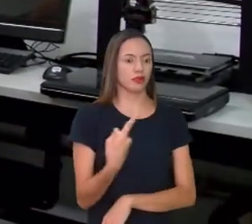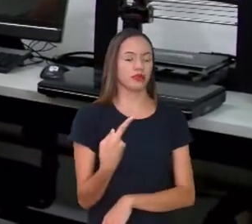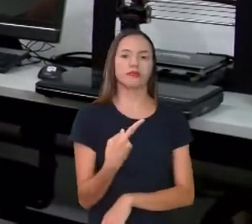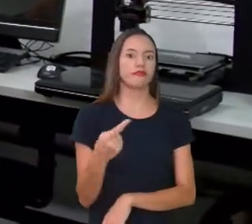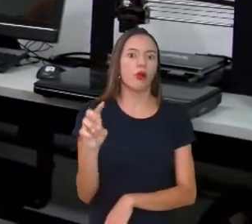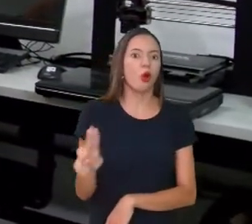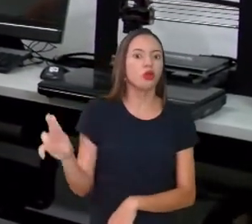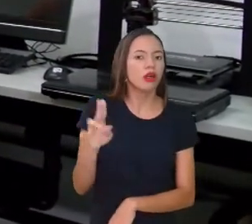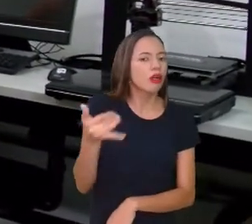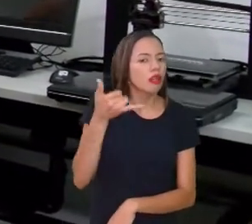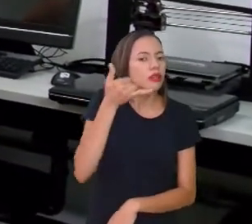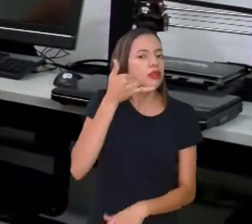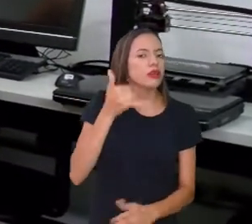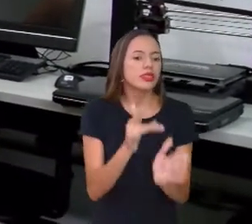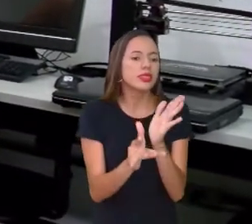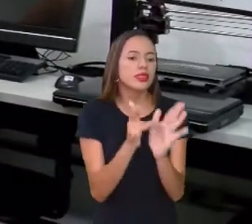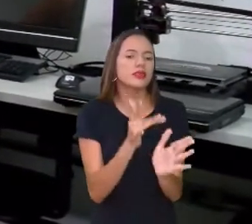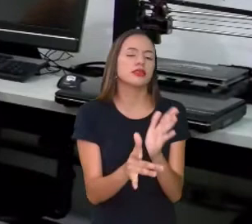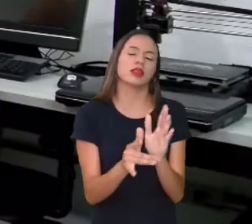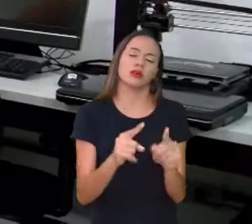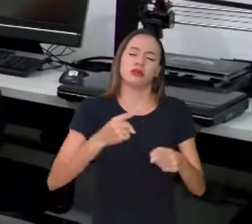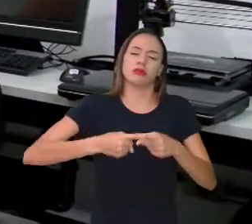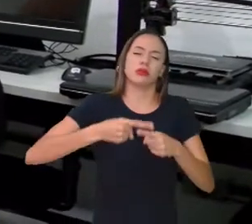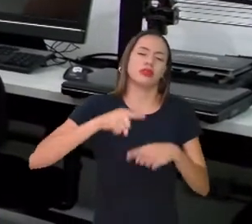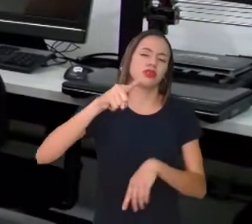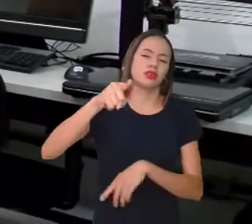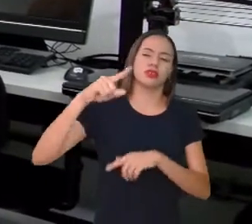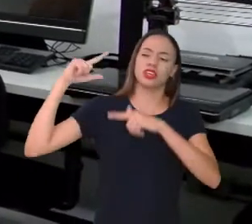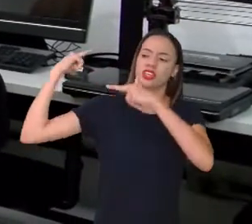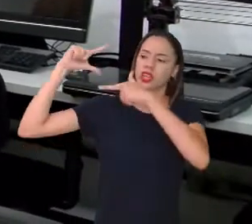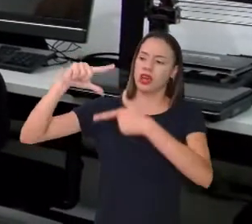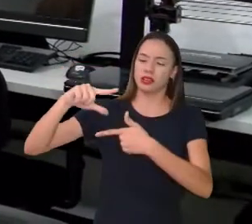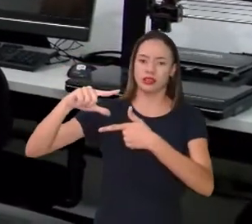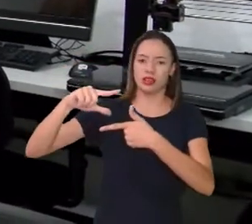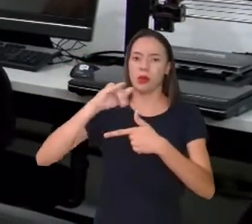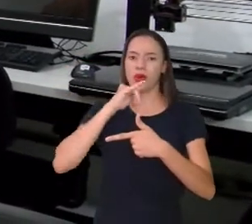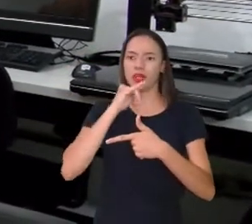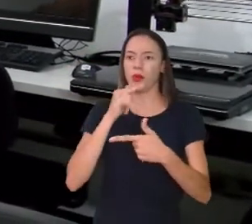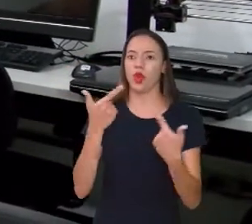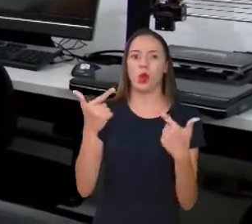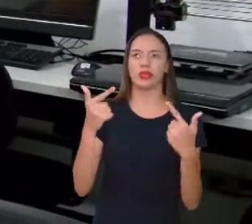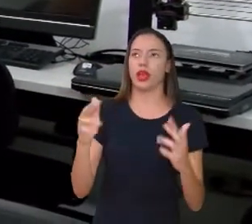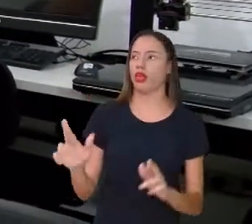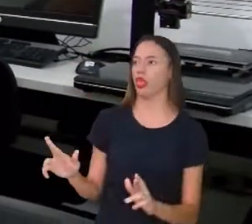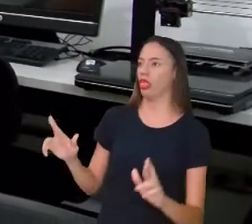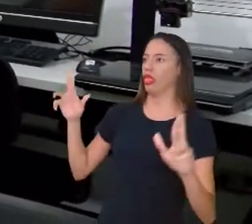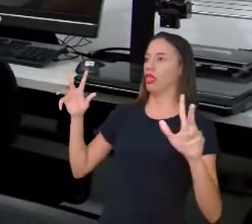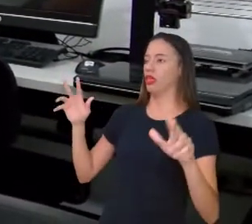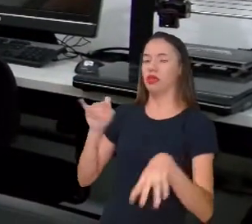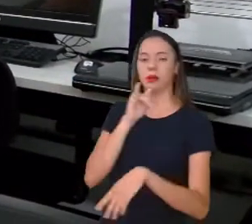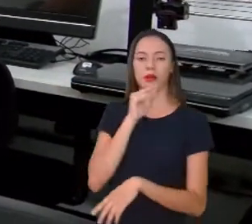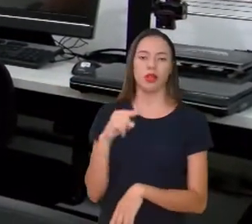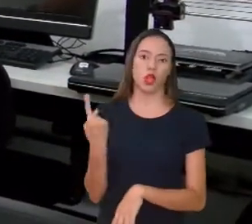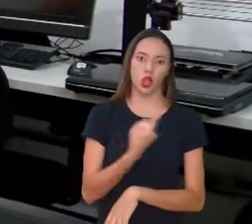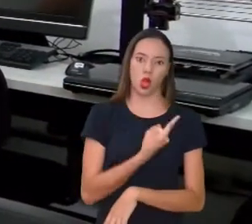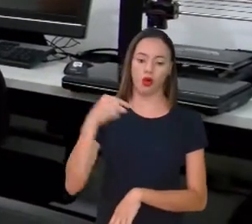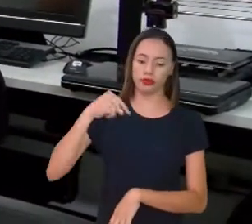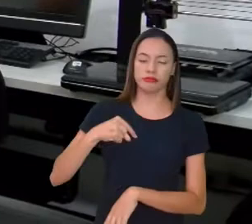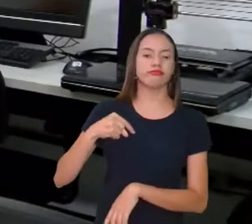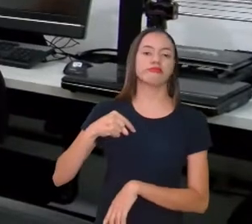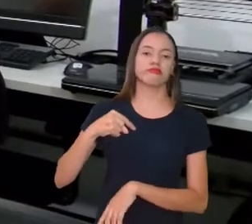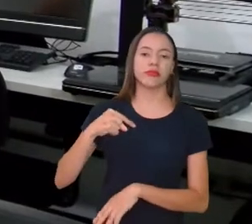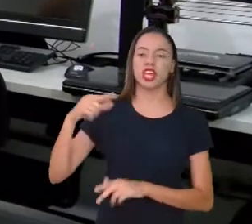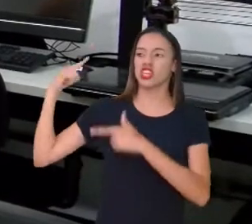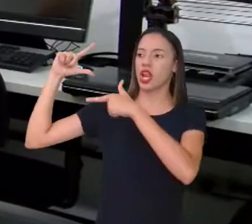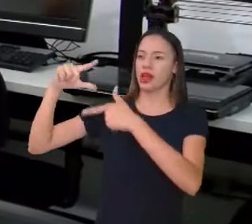porque provavelmente você já é de uma geração onde não se faz mais essa distinção, né? Por exemplo, nós somos de uma geração que era muito